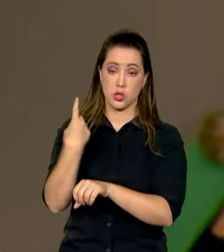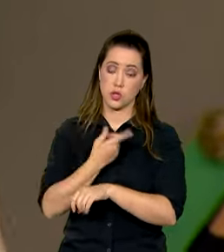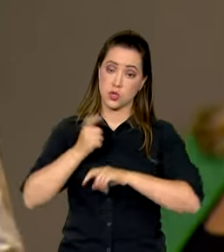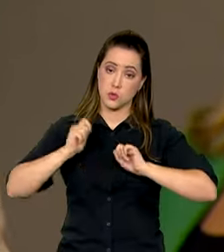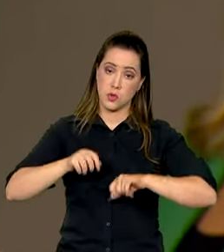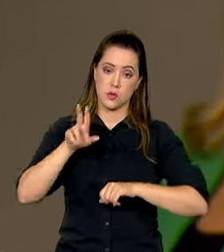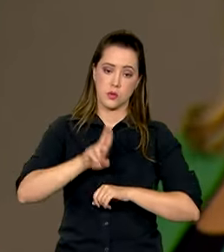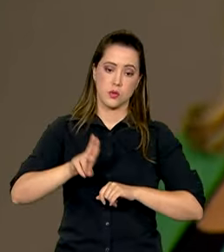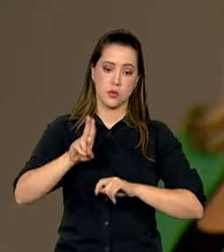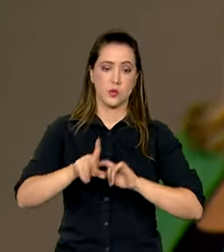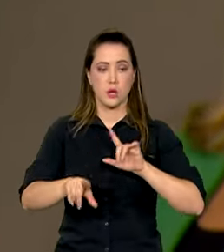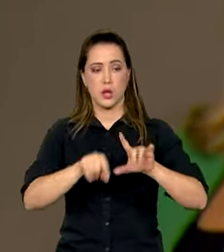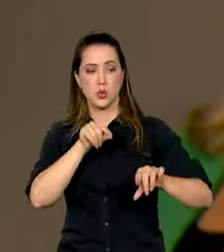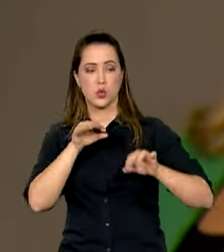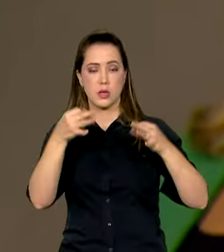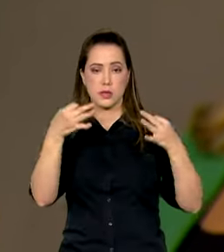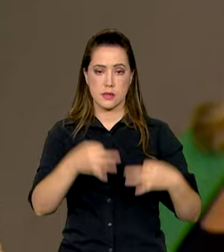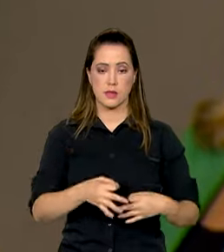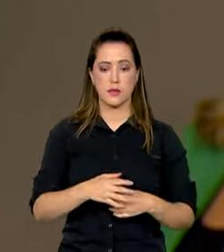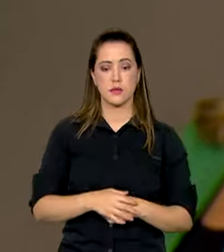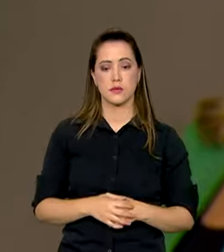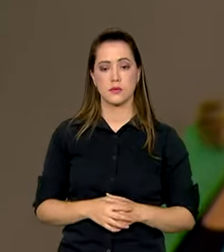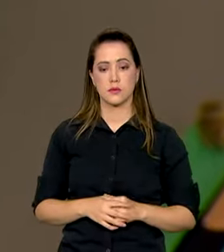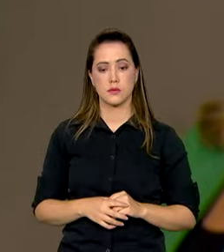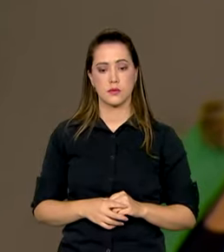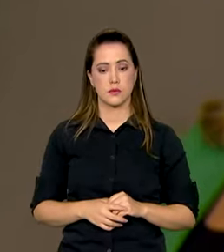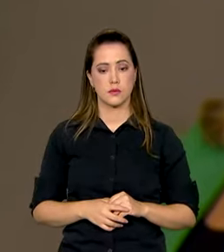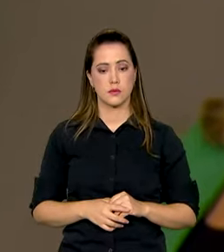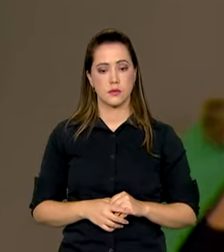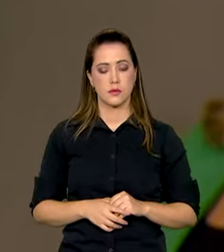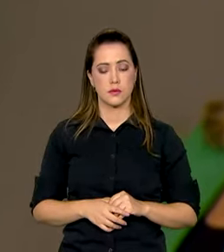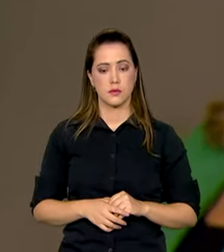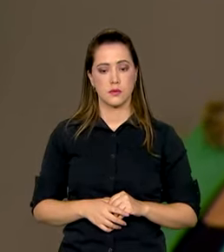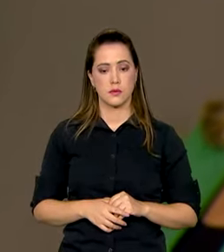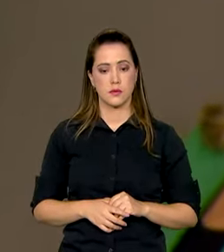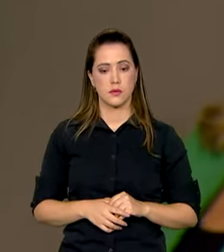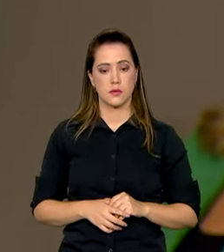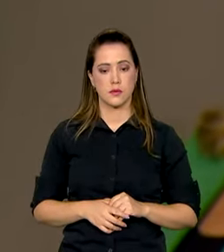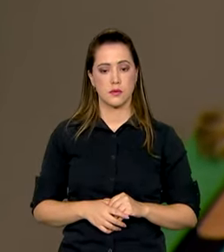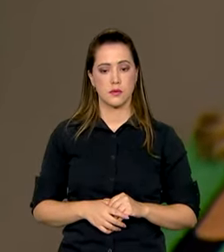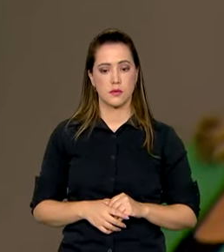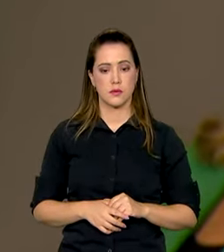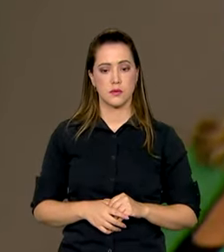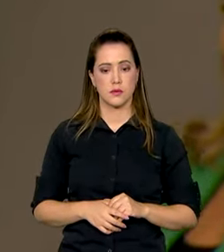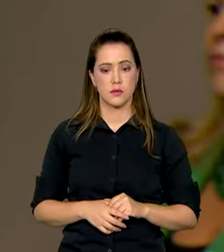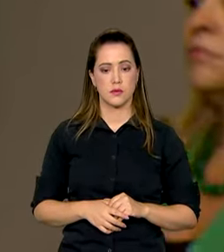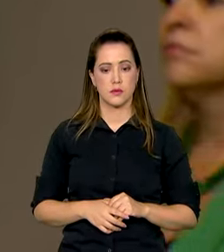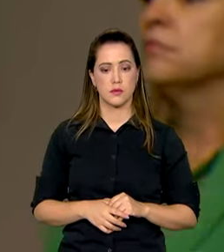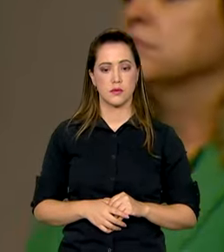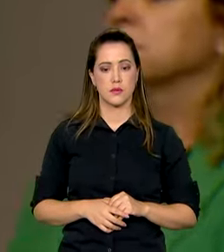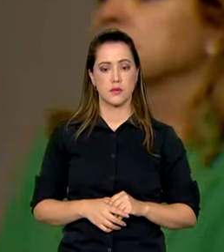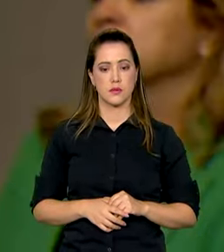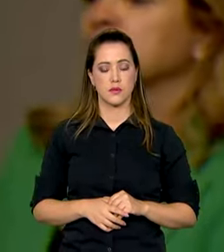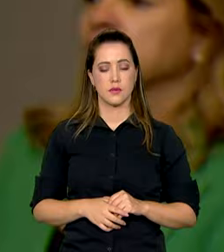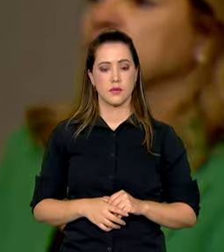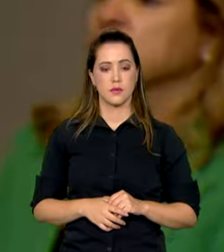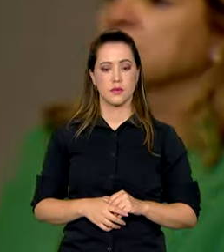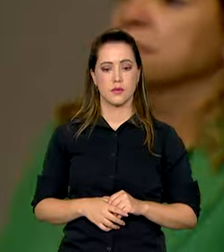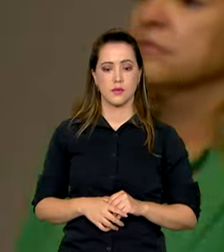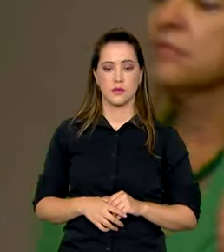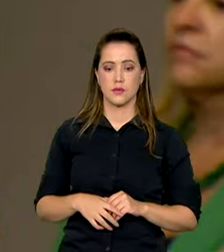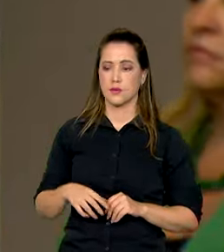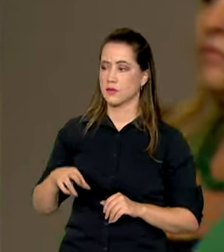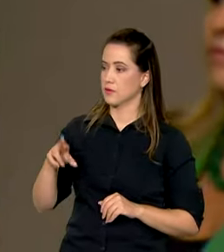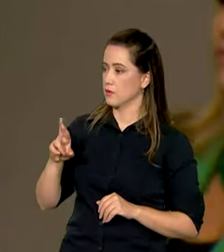ferramentas de tomada de decisão. Então, um grande... Sim, a Ruana é pop, né? A ideia de